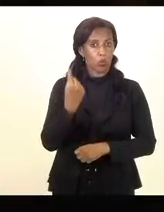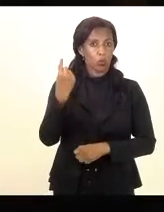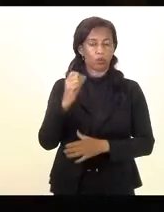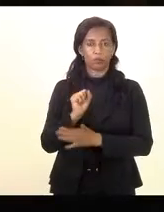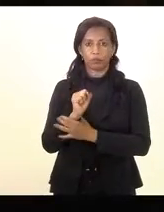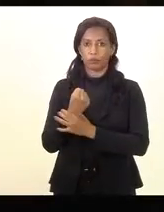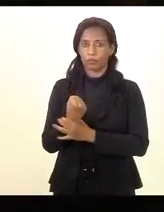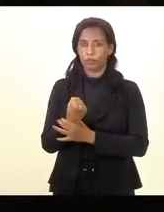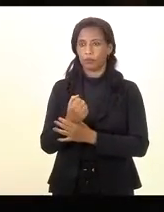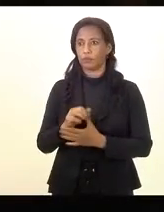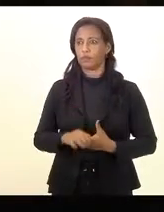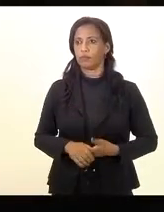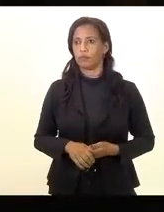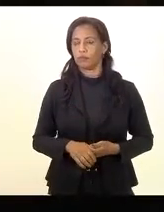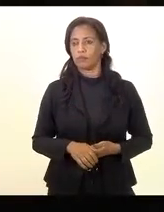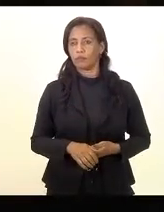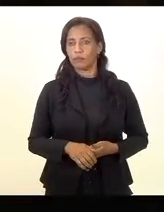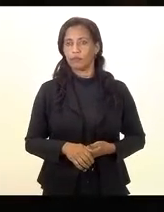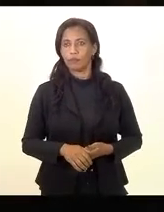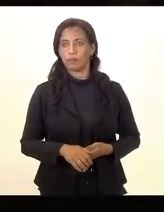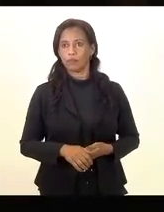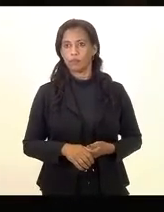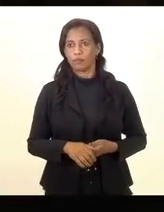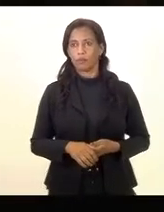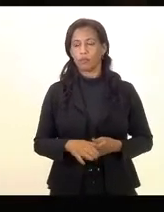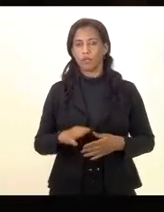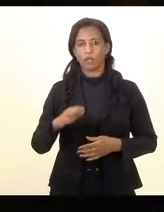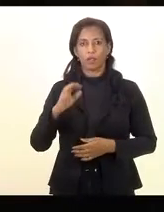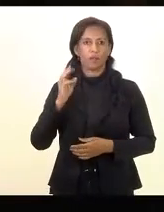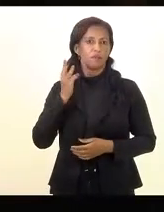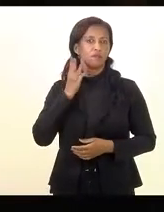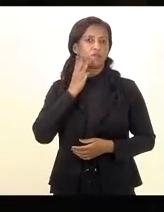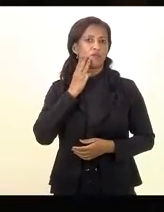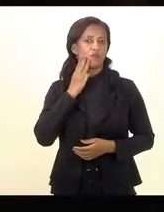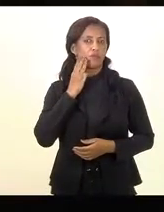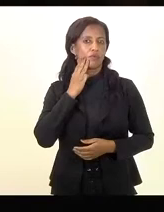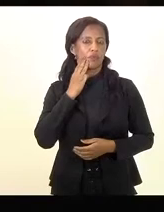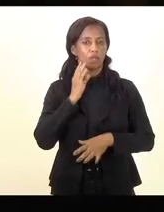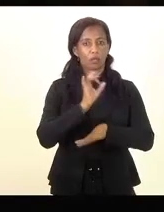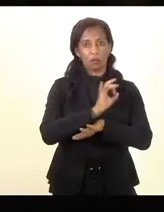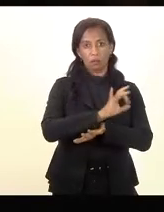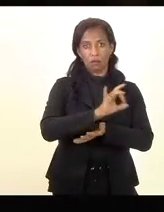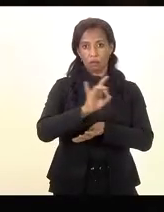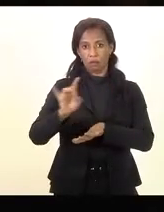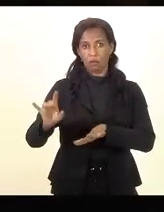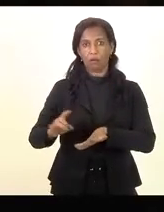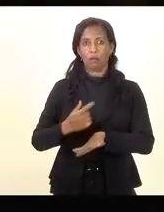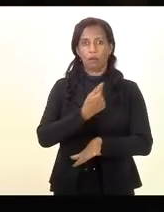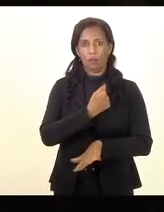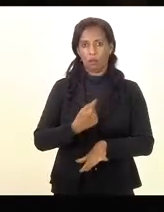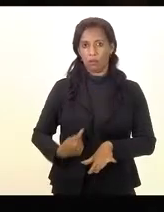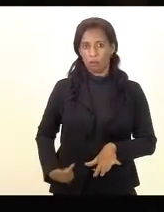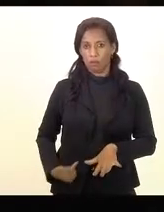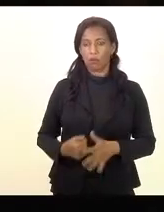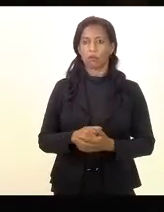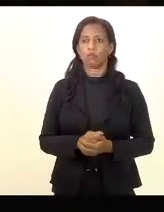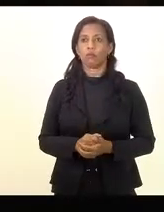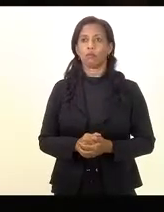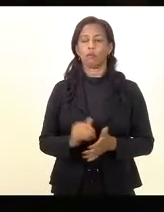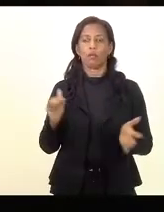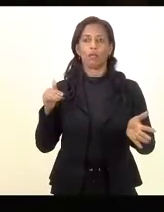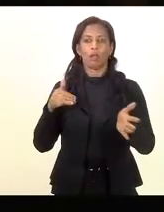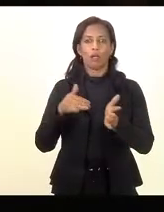segurança dizia e datava deputado Valdeck que cada governo deveria apresentar até